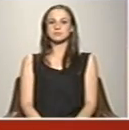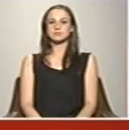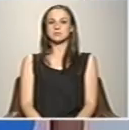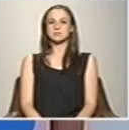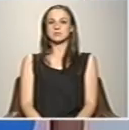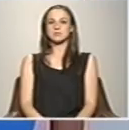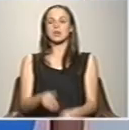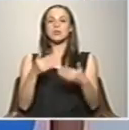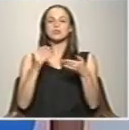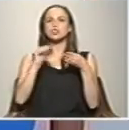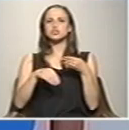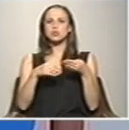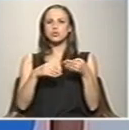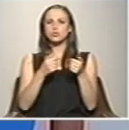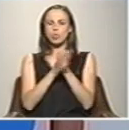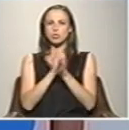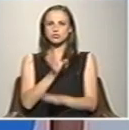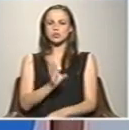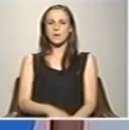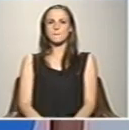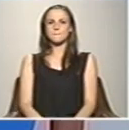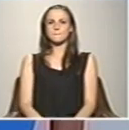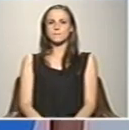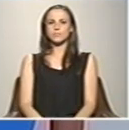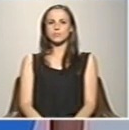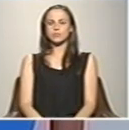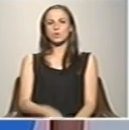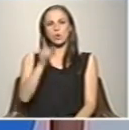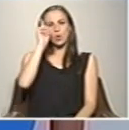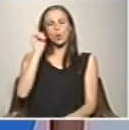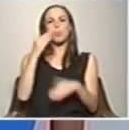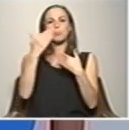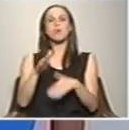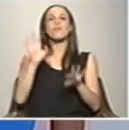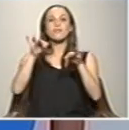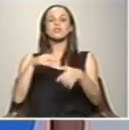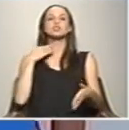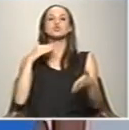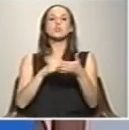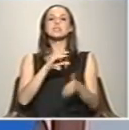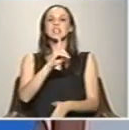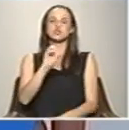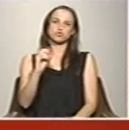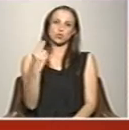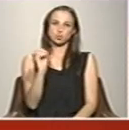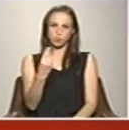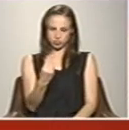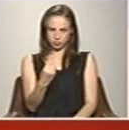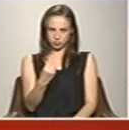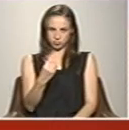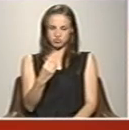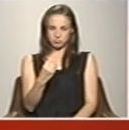Vocês já têm as inscrições feitas todas, não é? O período de inscrições encerra na segunda-feira, dia 6 de outubro. Portanto, até esse